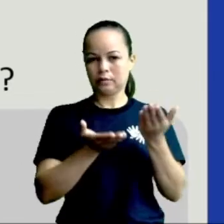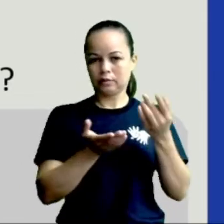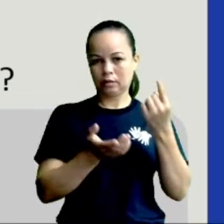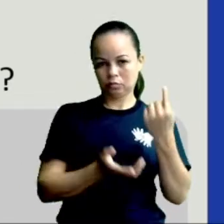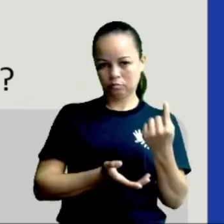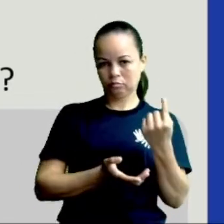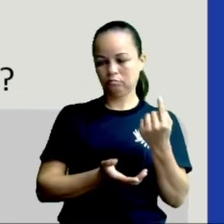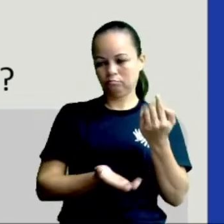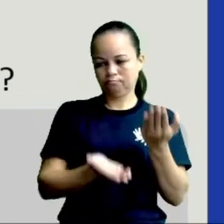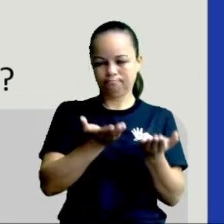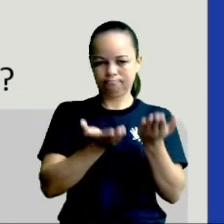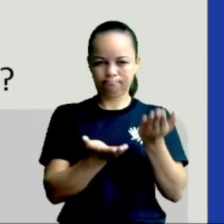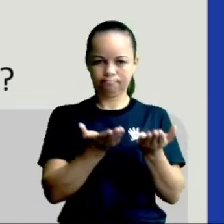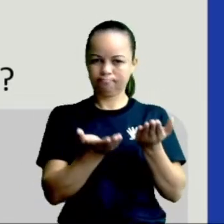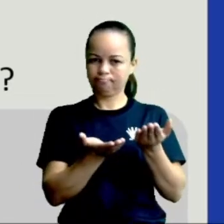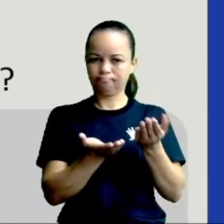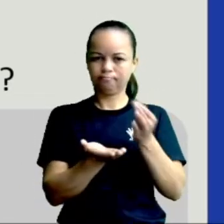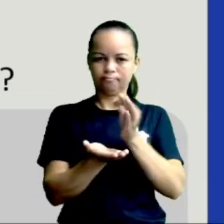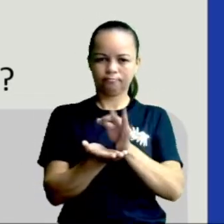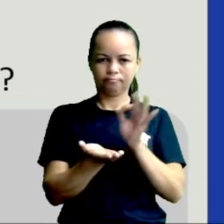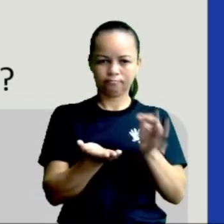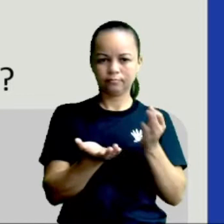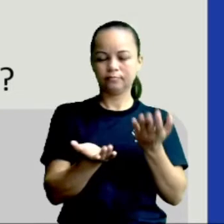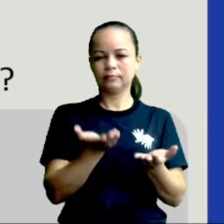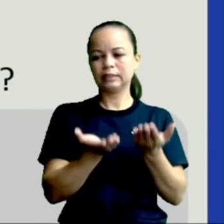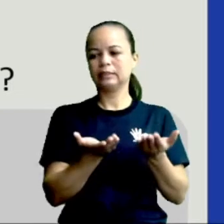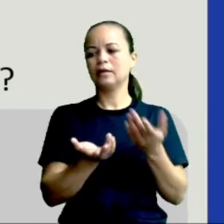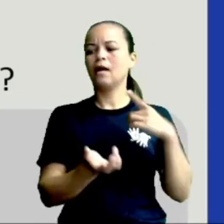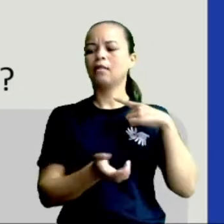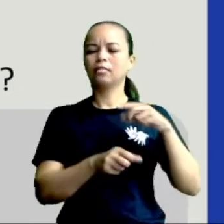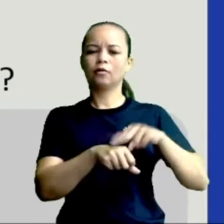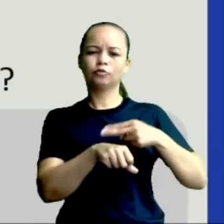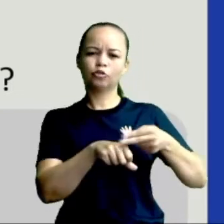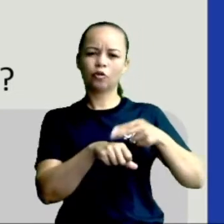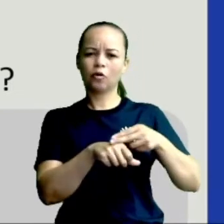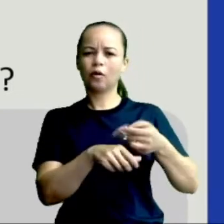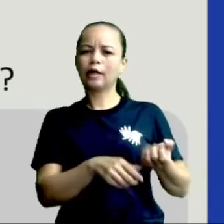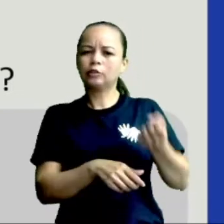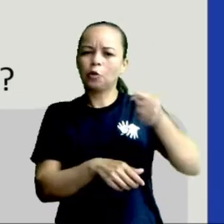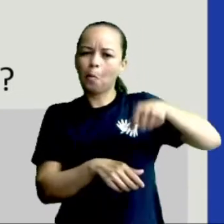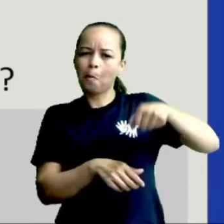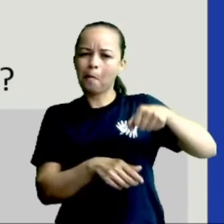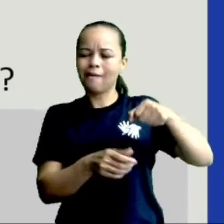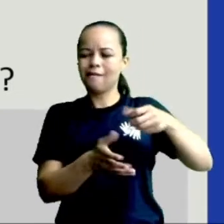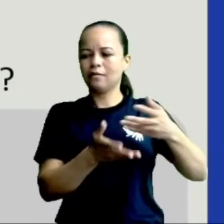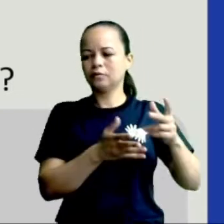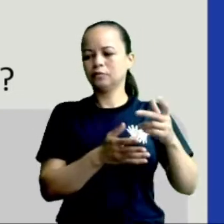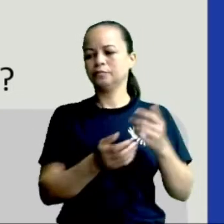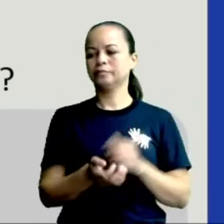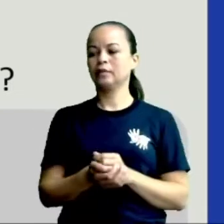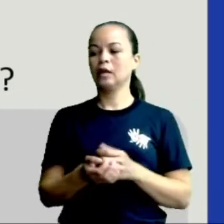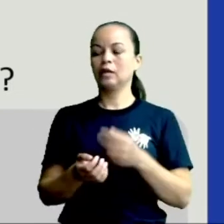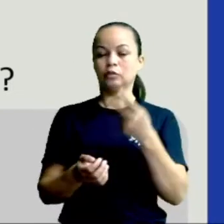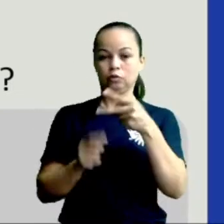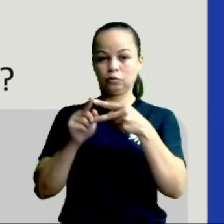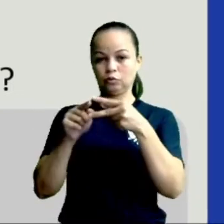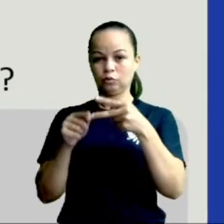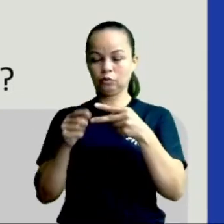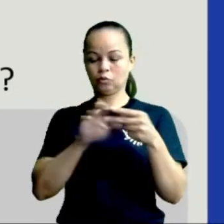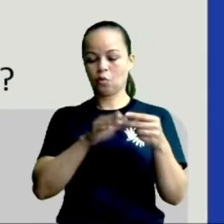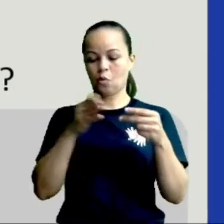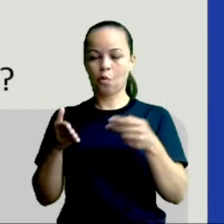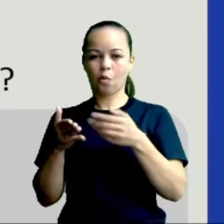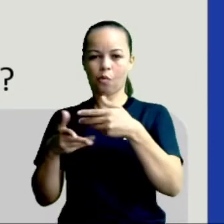veja que está em equilíbrio né eu tenho chocolate um pesinho num dos Pratos no outro lado dos